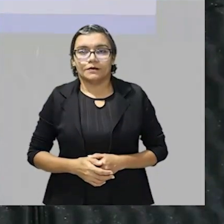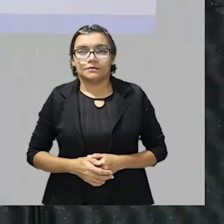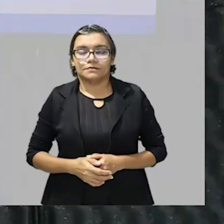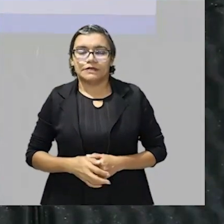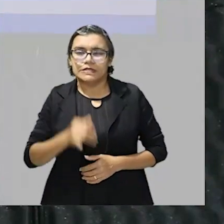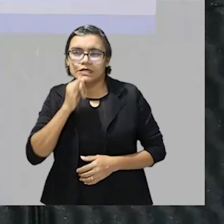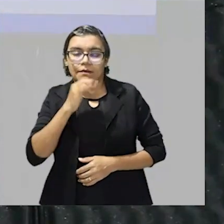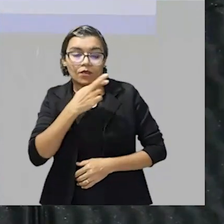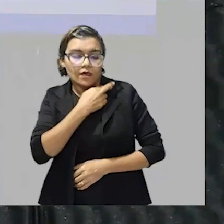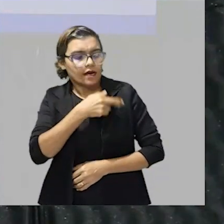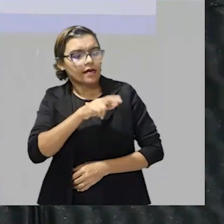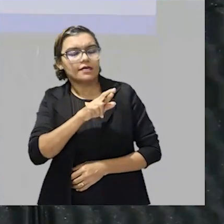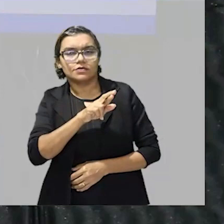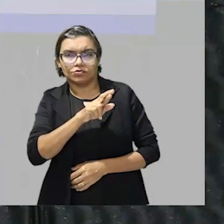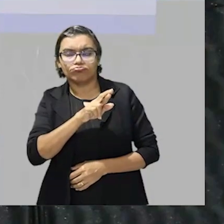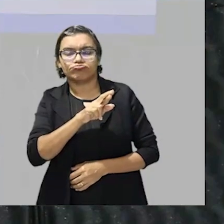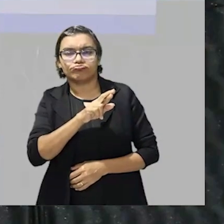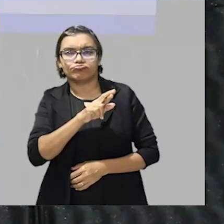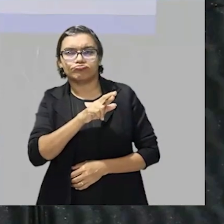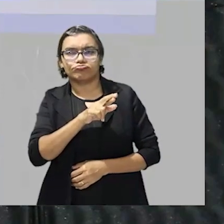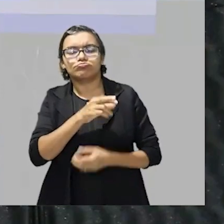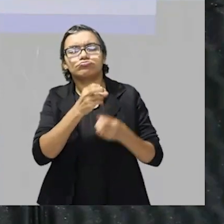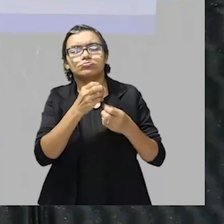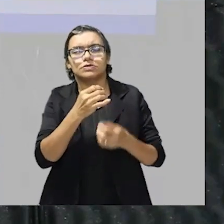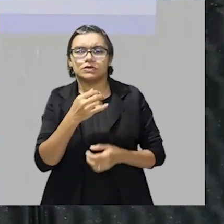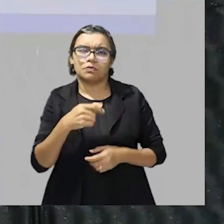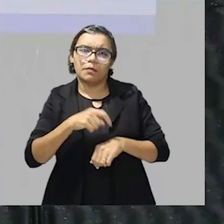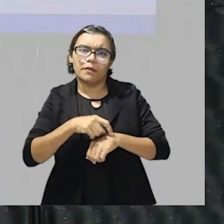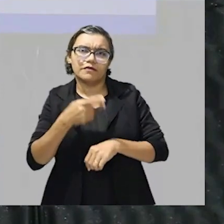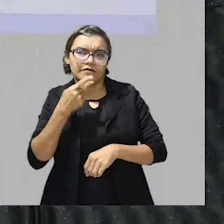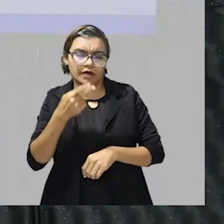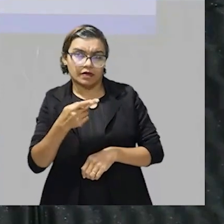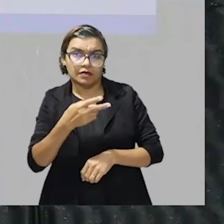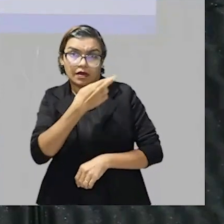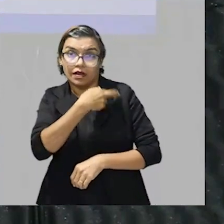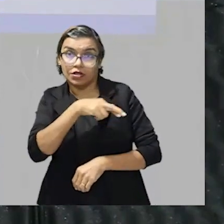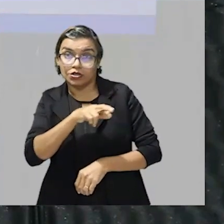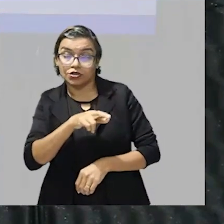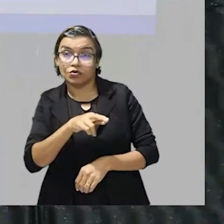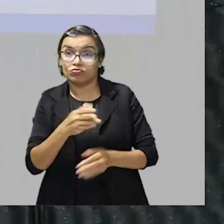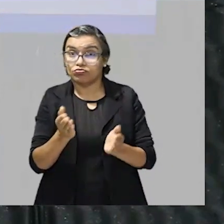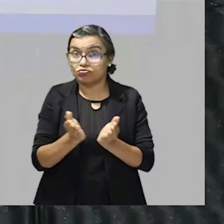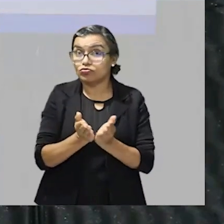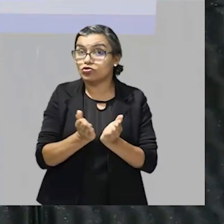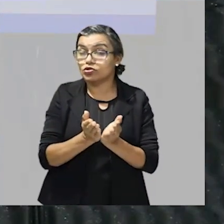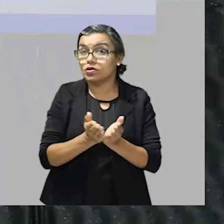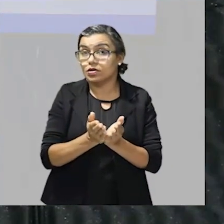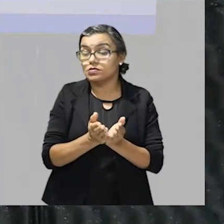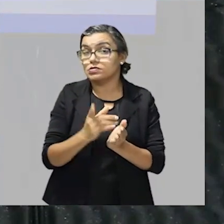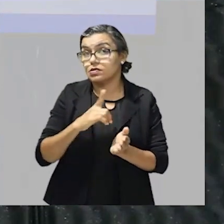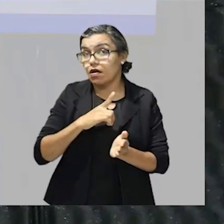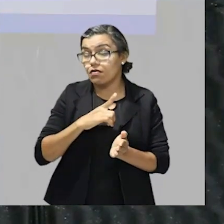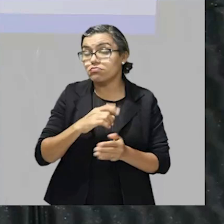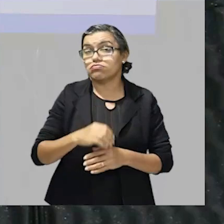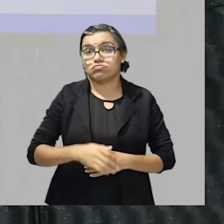religião quando eu falo de religião a gente tem uma religião cristã de muita expressividade nós temos a religião